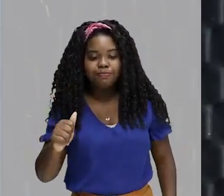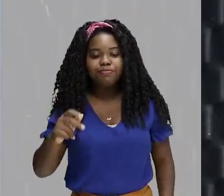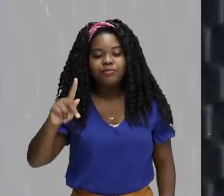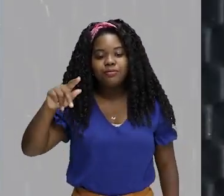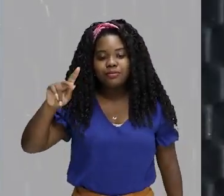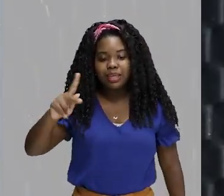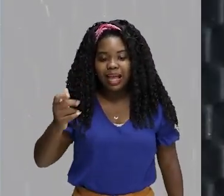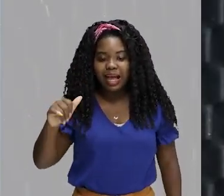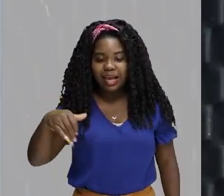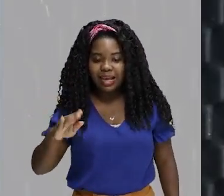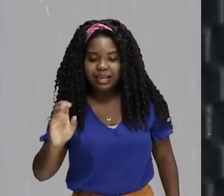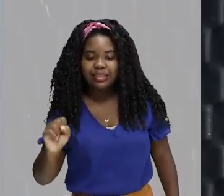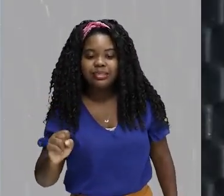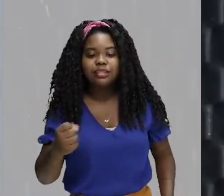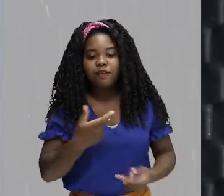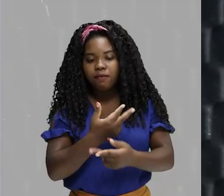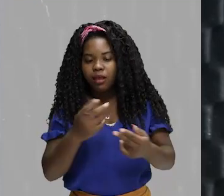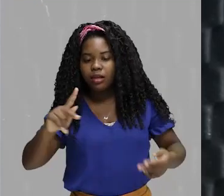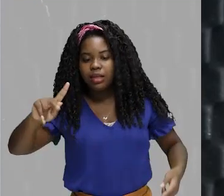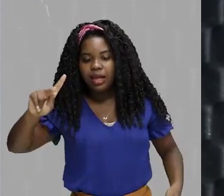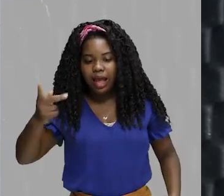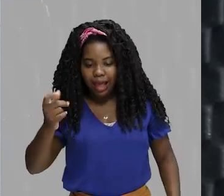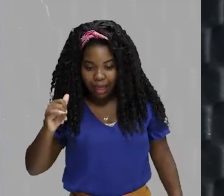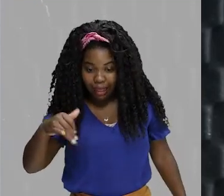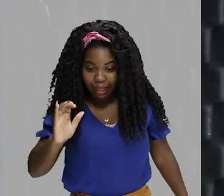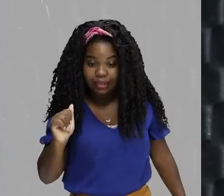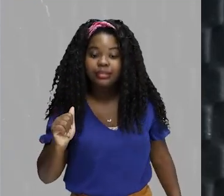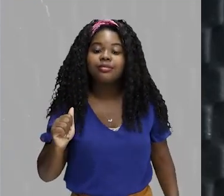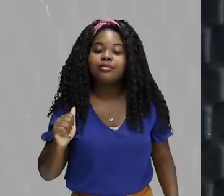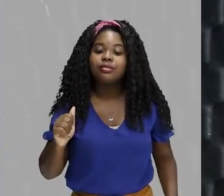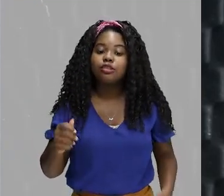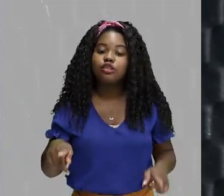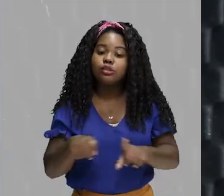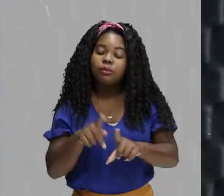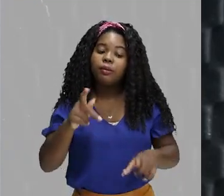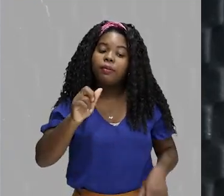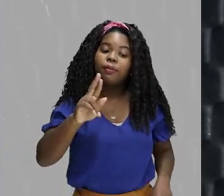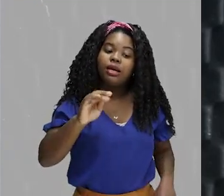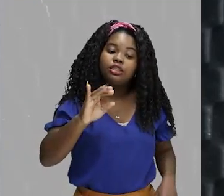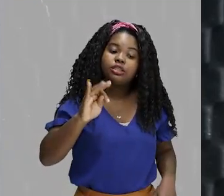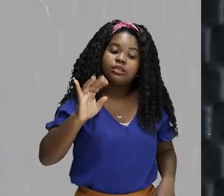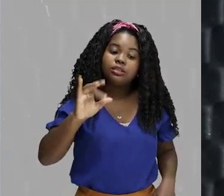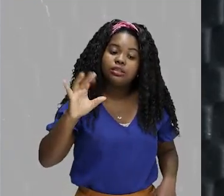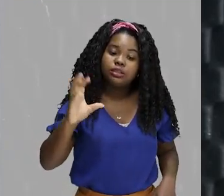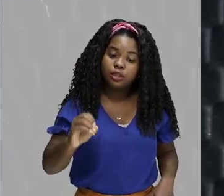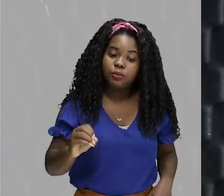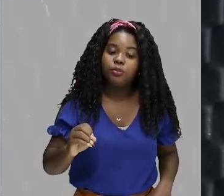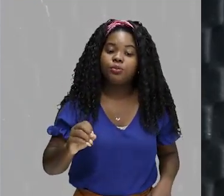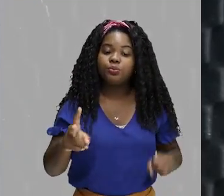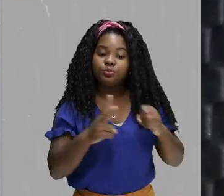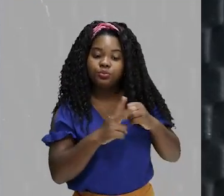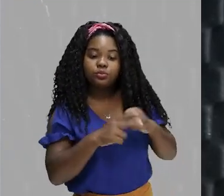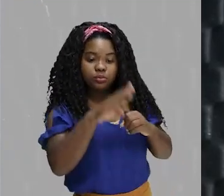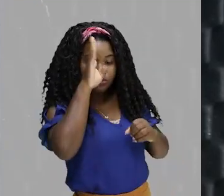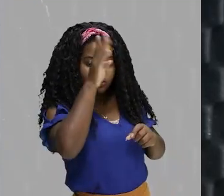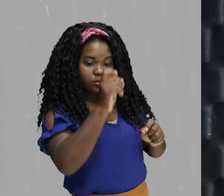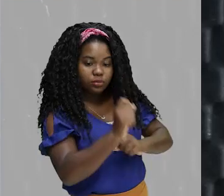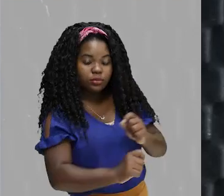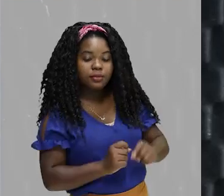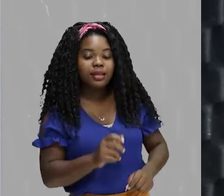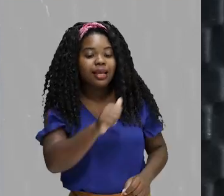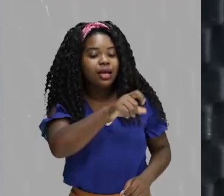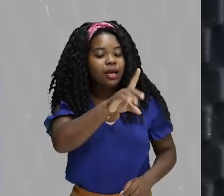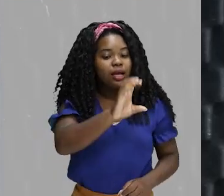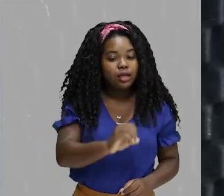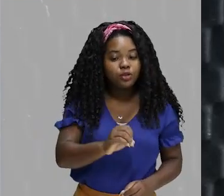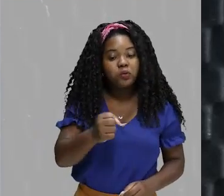hayamos, hayáis e hayan. Mas el participio del verbo principal ado ou ido. A